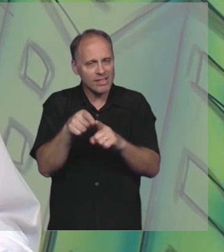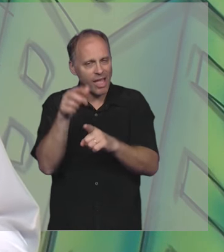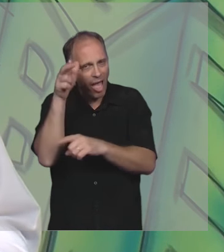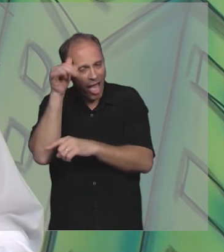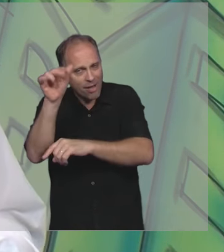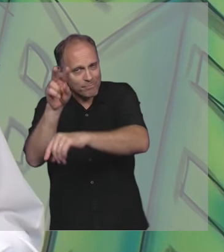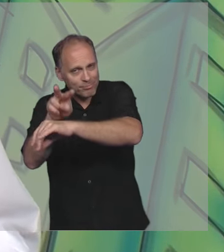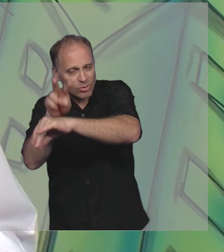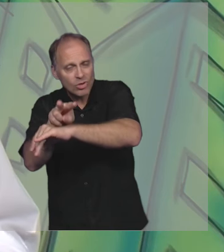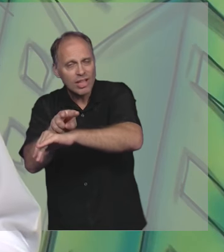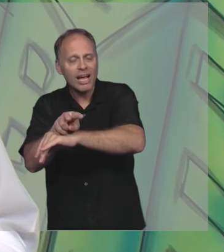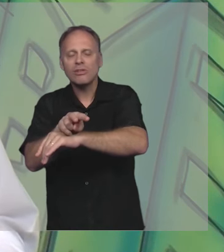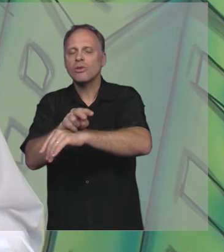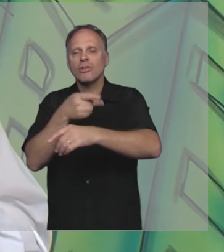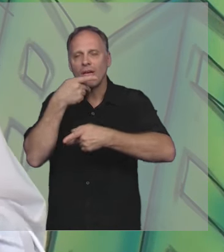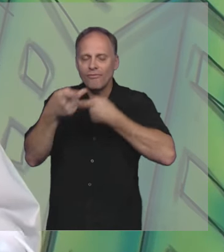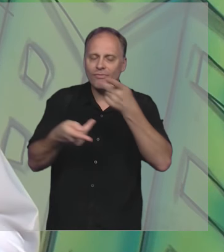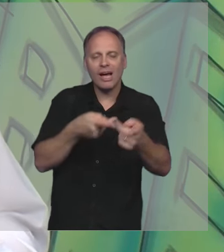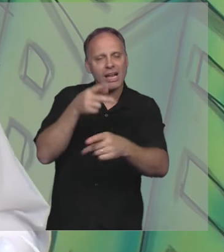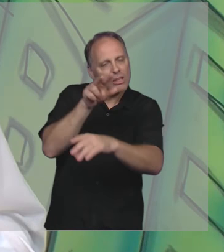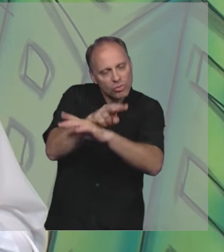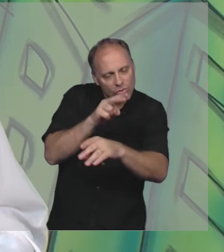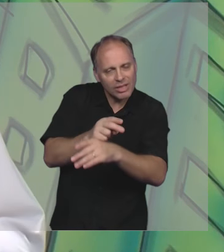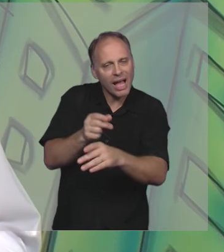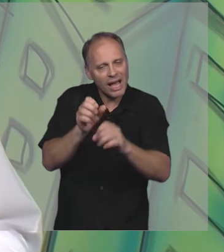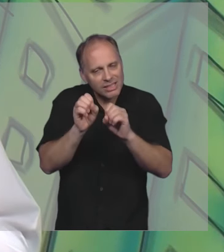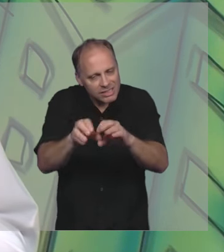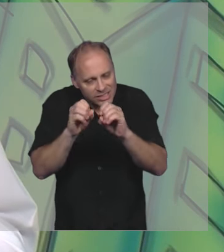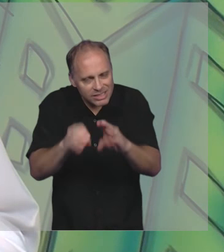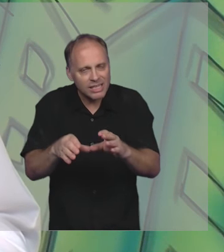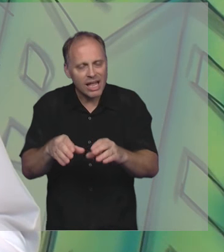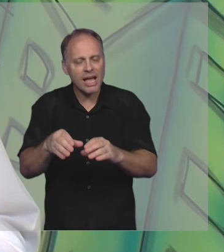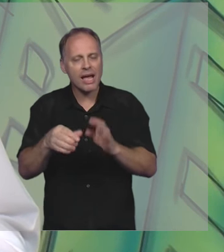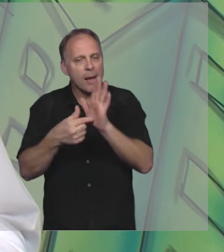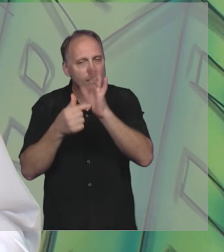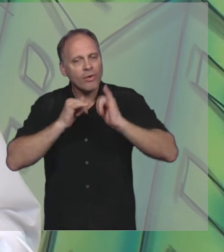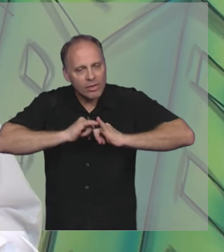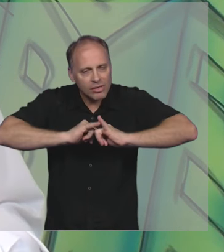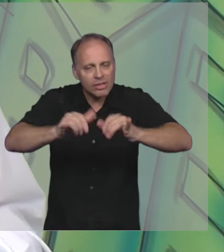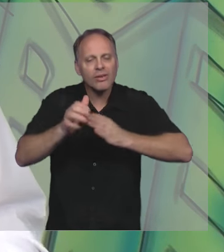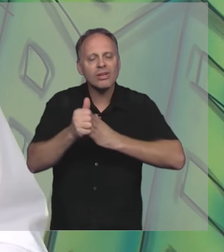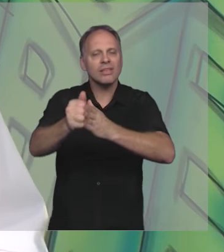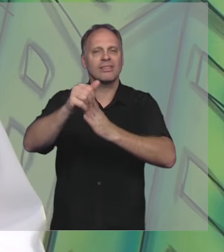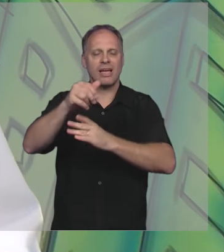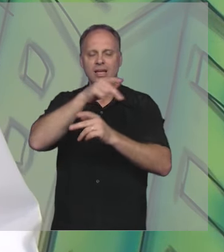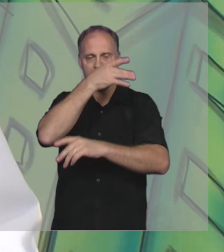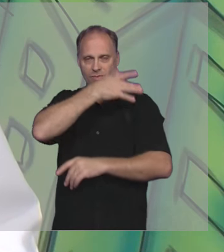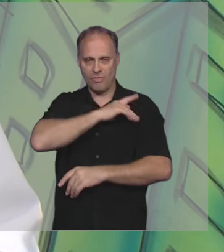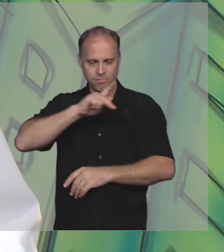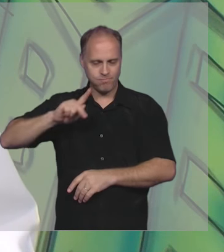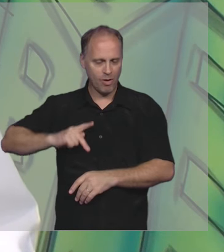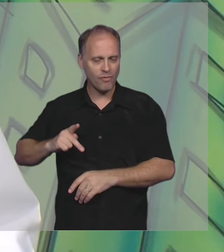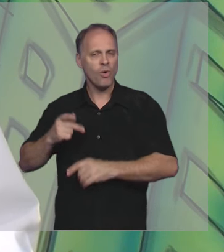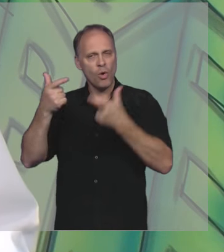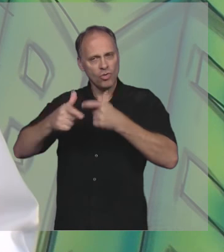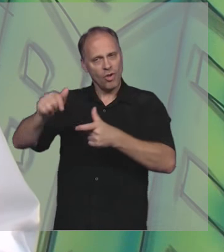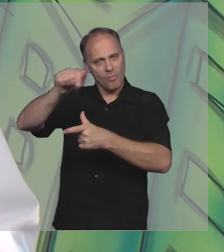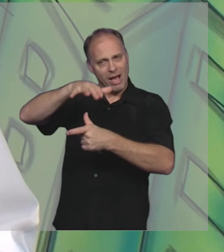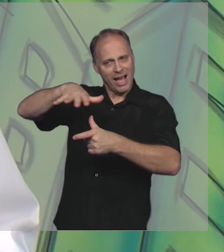de prevenção, que fala sobre prevenir, sobre educar a população, né? Então é uma